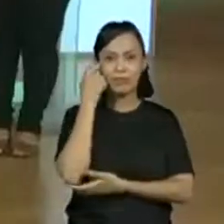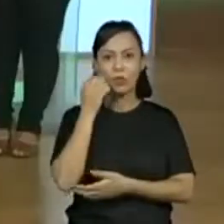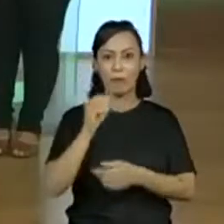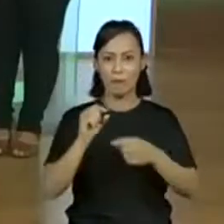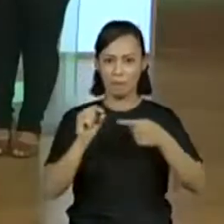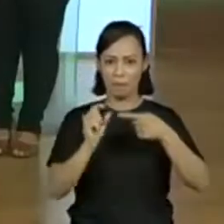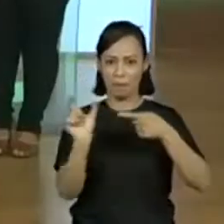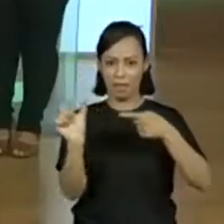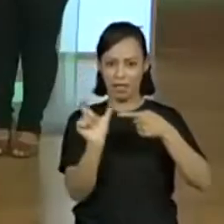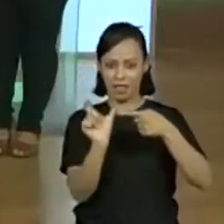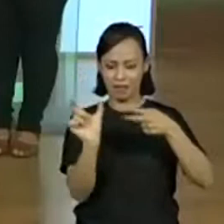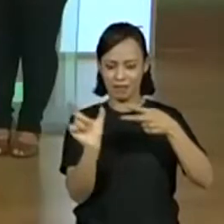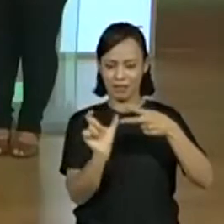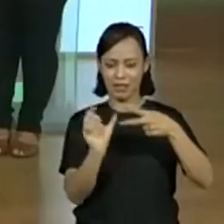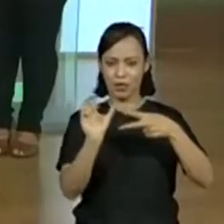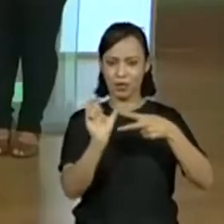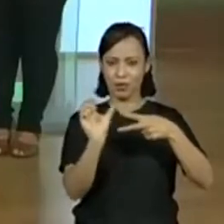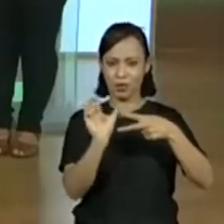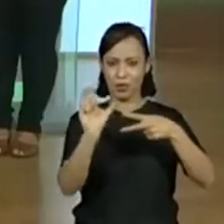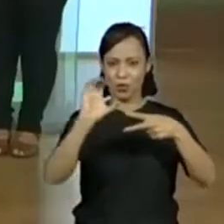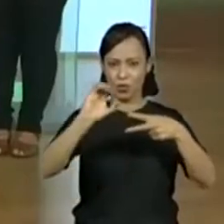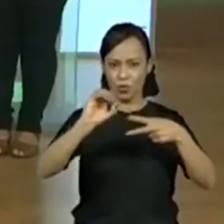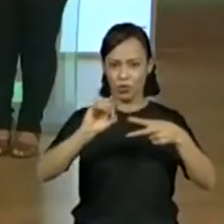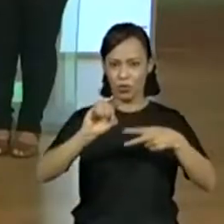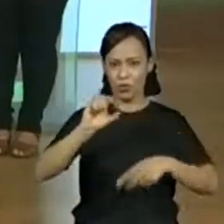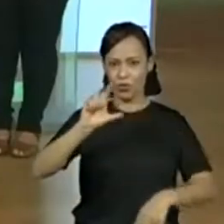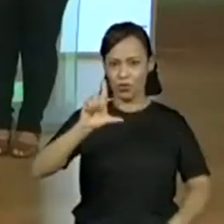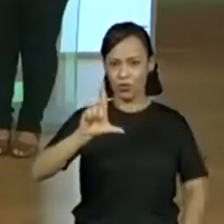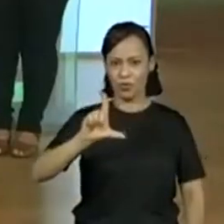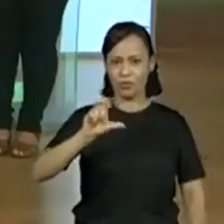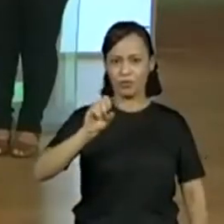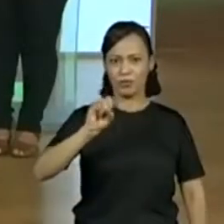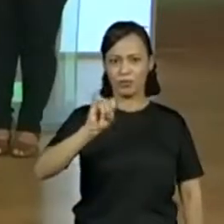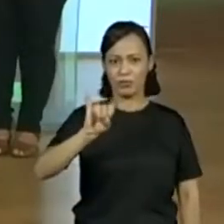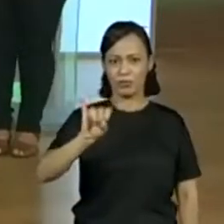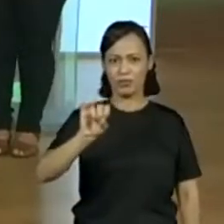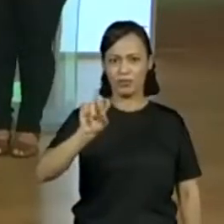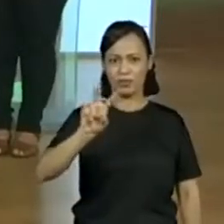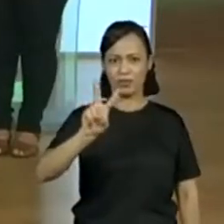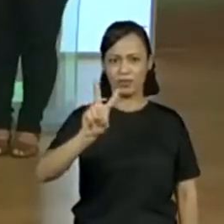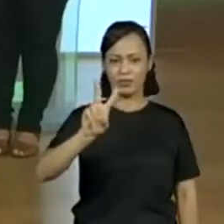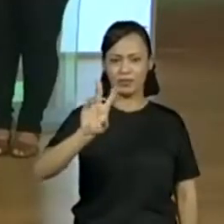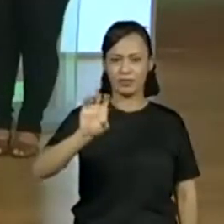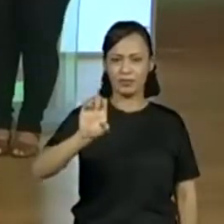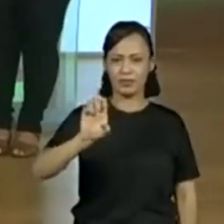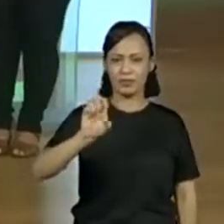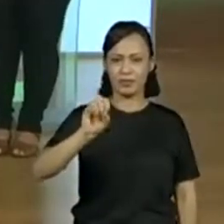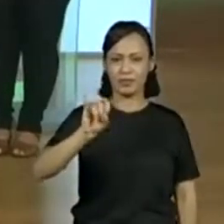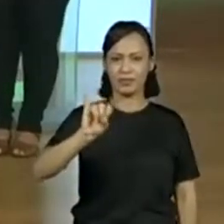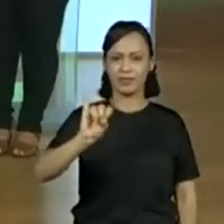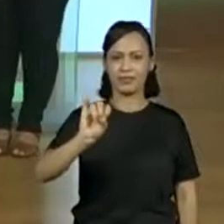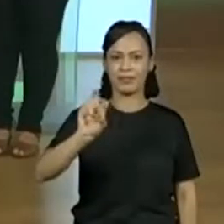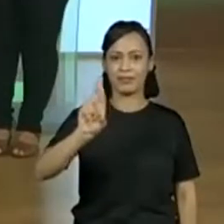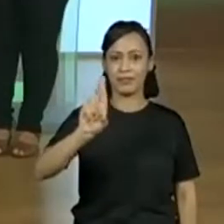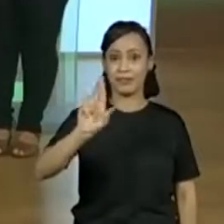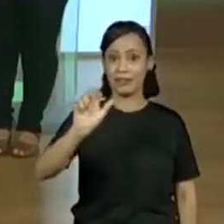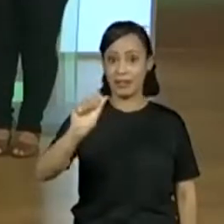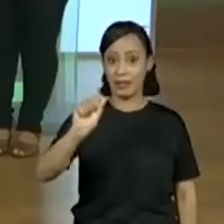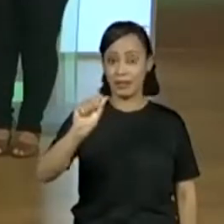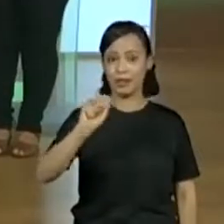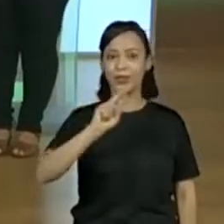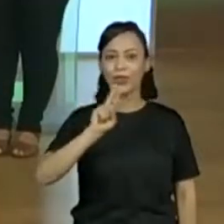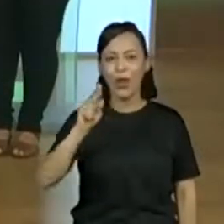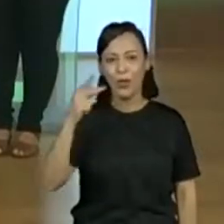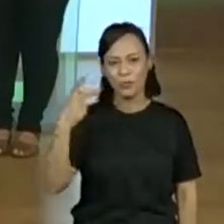Taveira das professoras Regiane ajuda Oliveira caraveira A então vou achar o olho pa